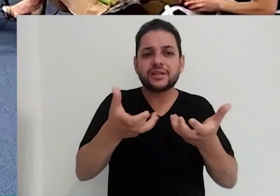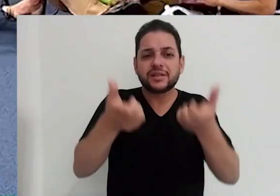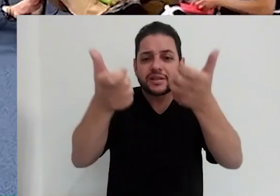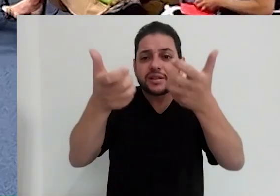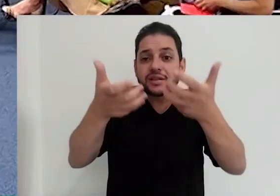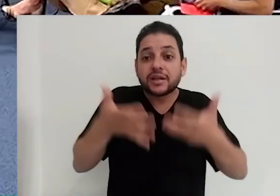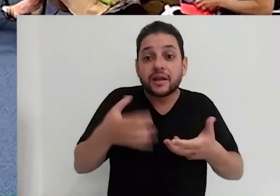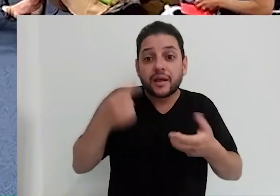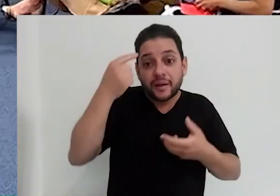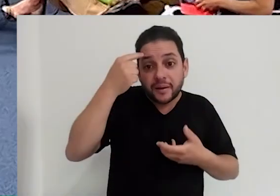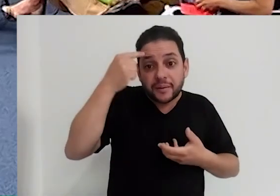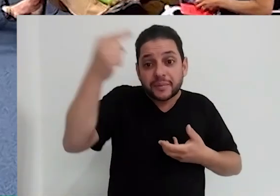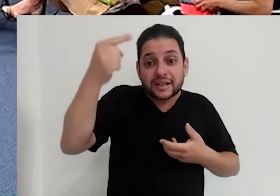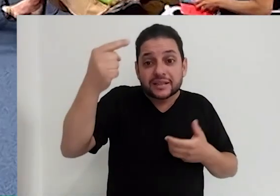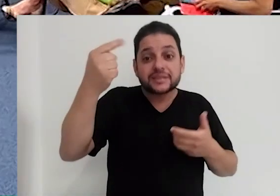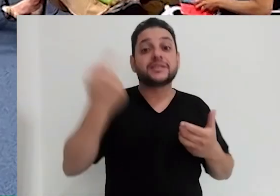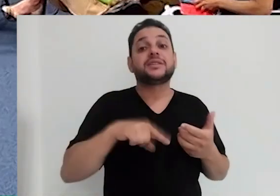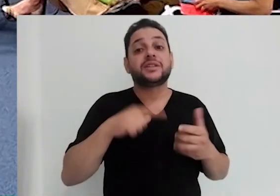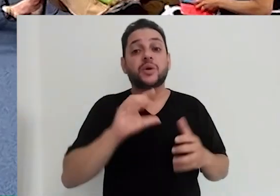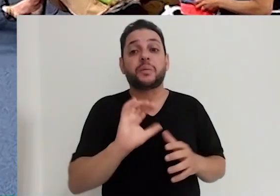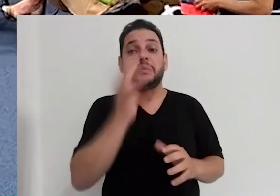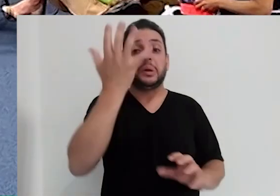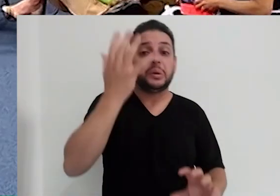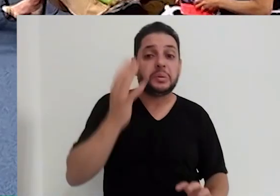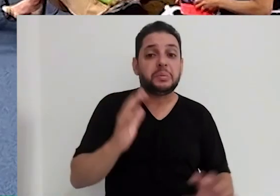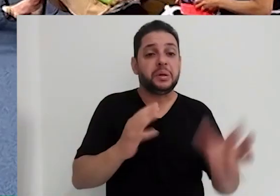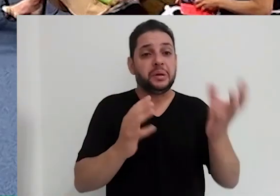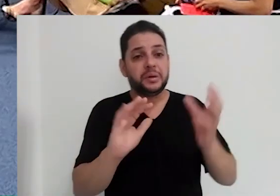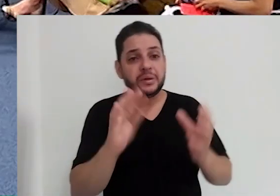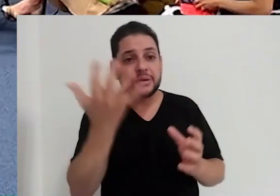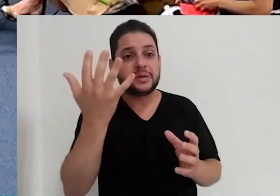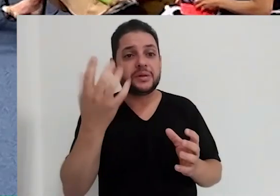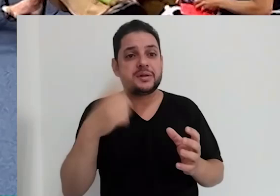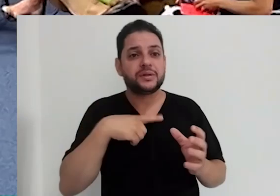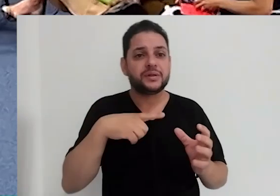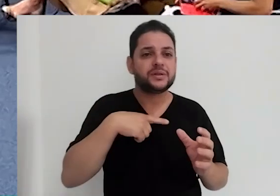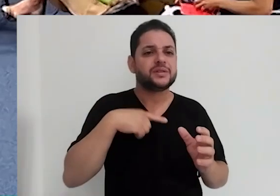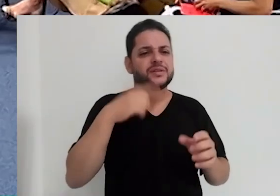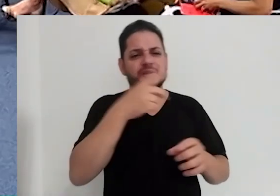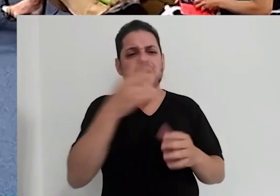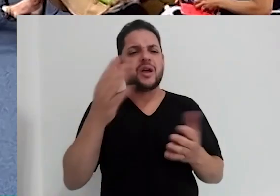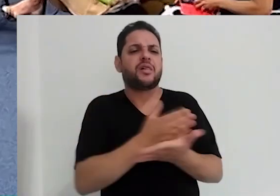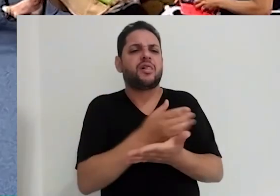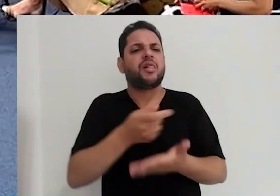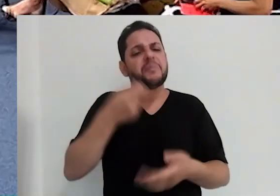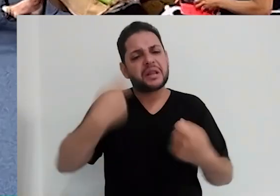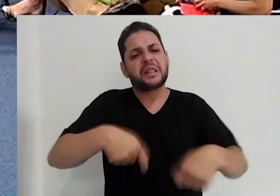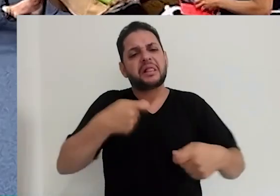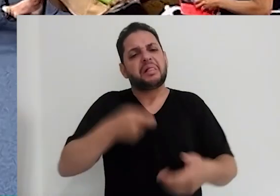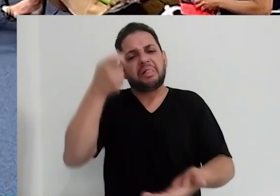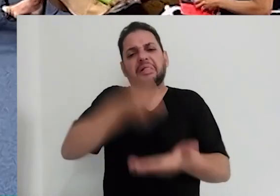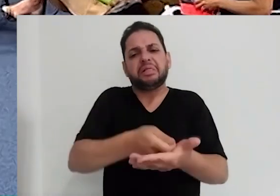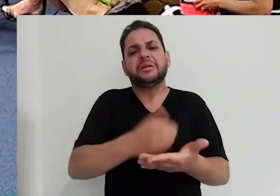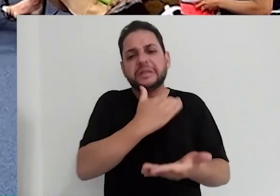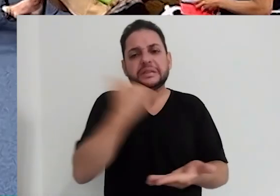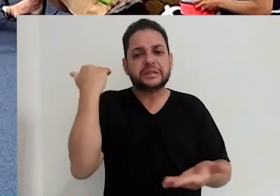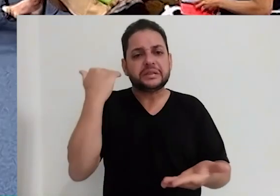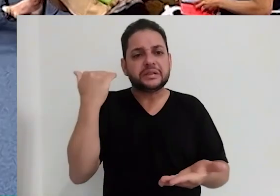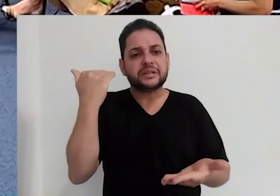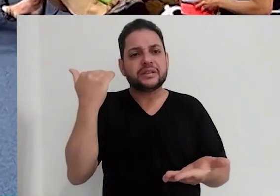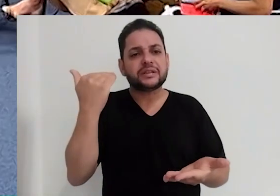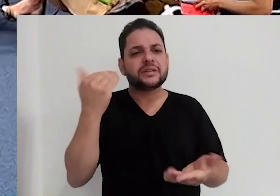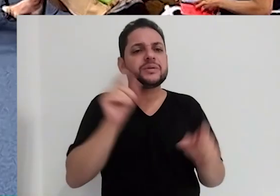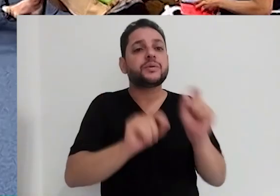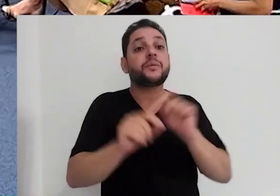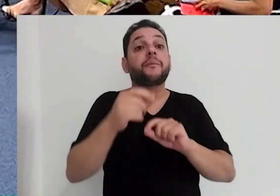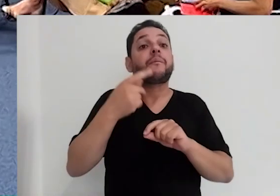casos emblemáticos eh dos seus ouvintes falarem a questão da da pena de morte ou de ser eh da impunidade como que para